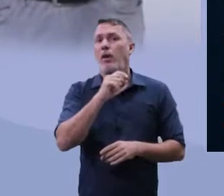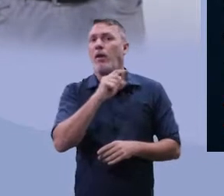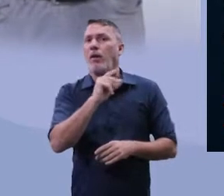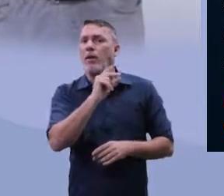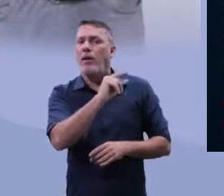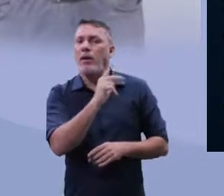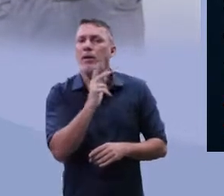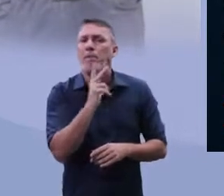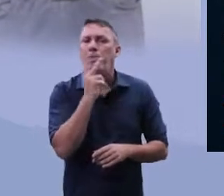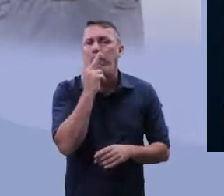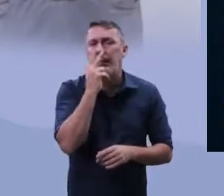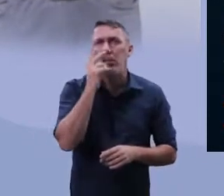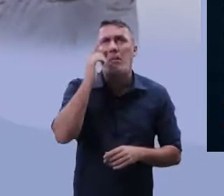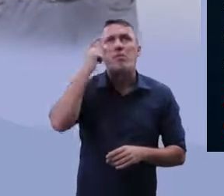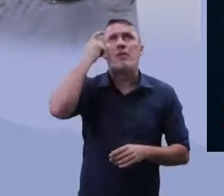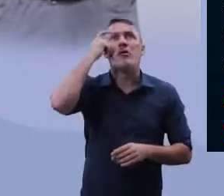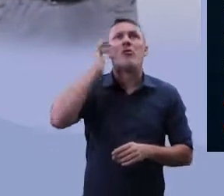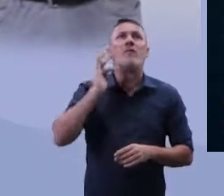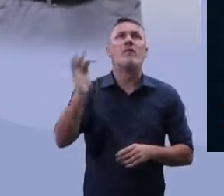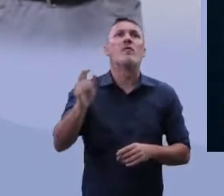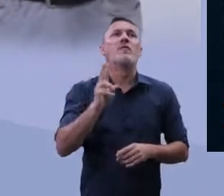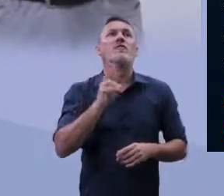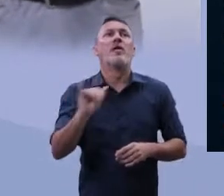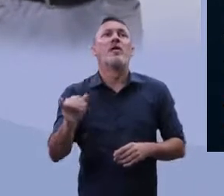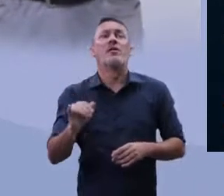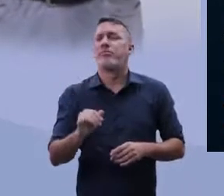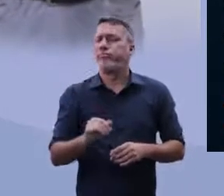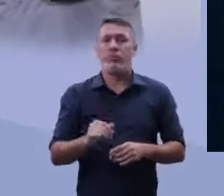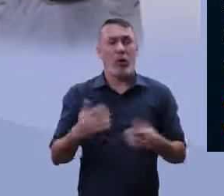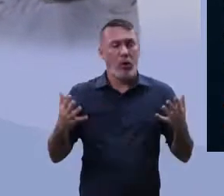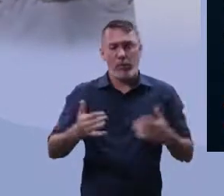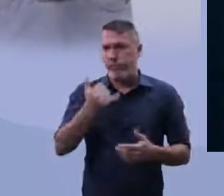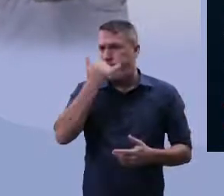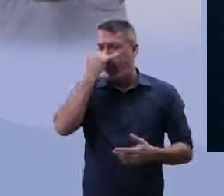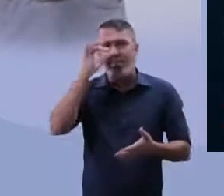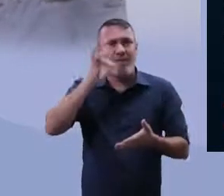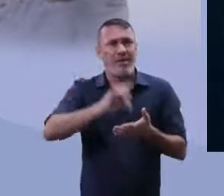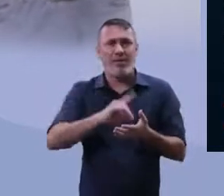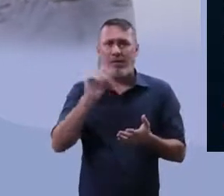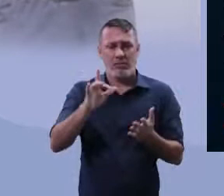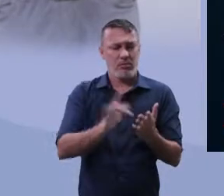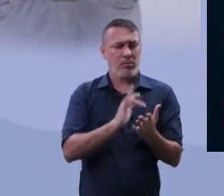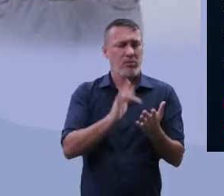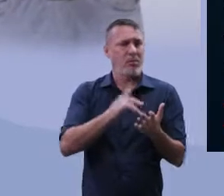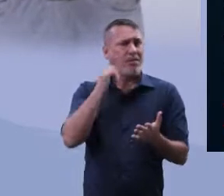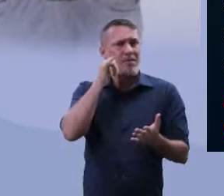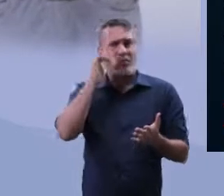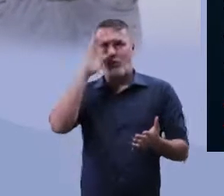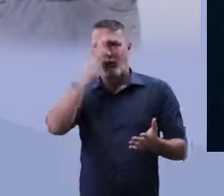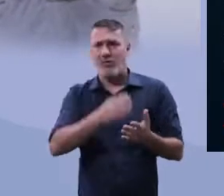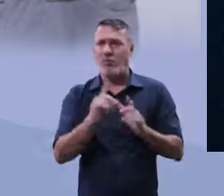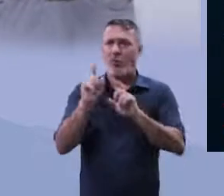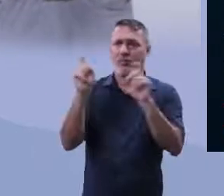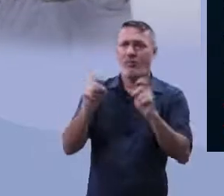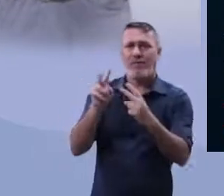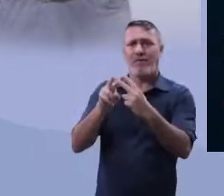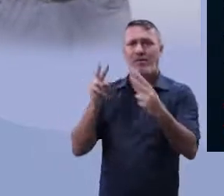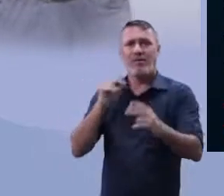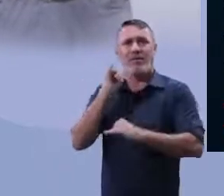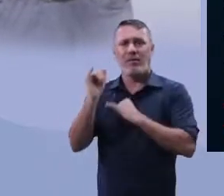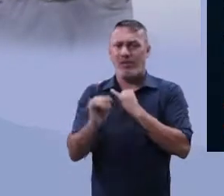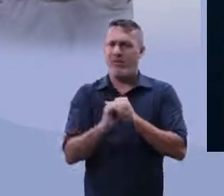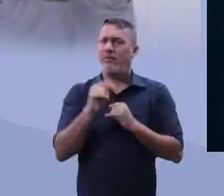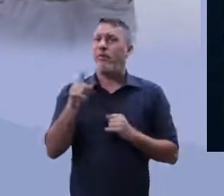né, que estava, vamos dizer assim, ainda impensado, né, e que hoje faz parte de uma realidade, né, que é a chamada Terceira